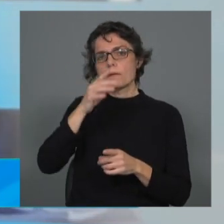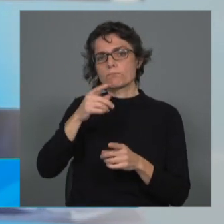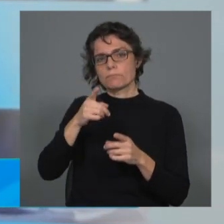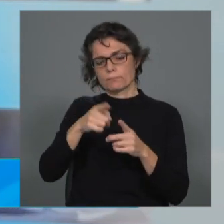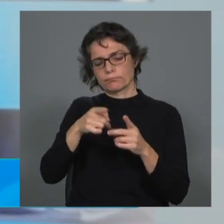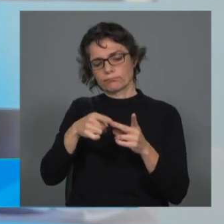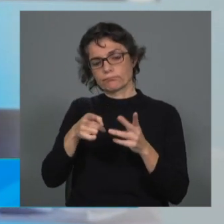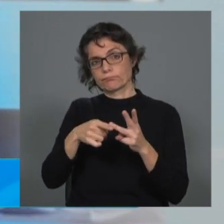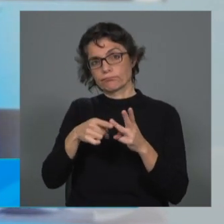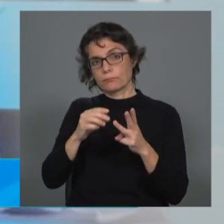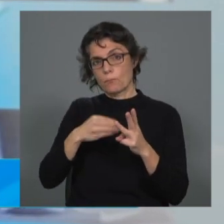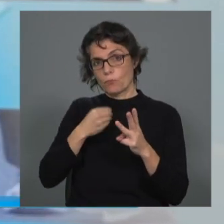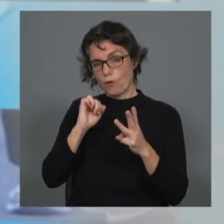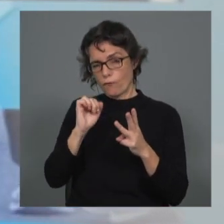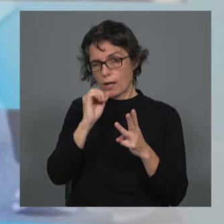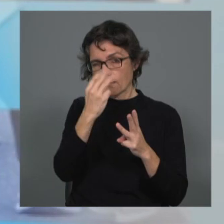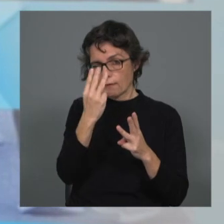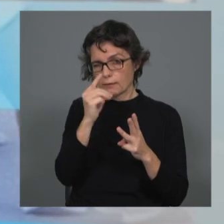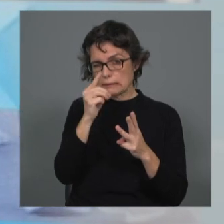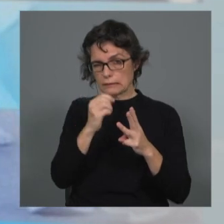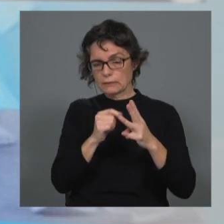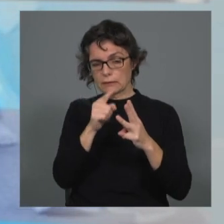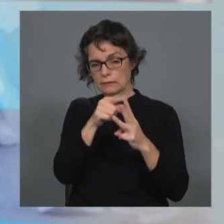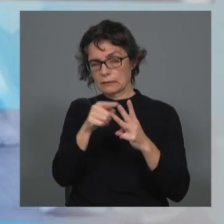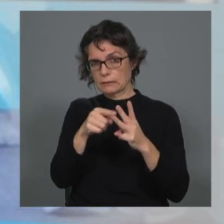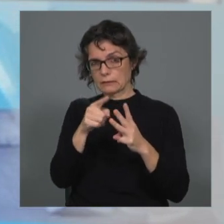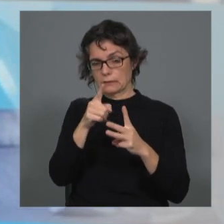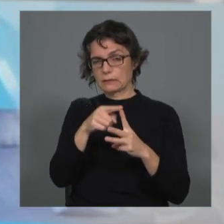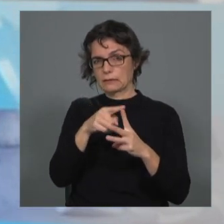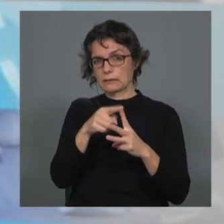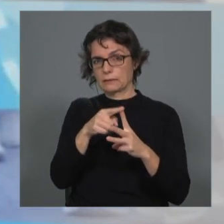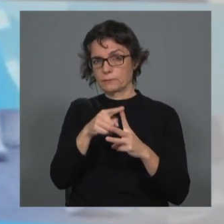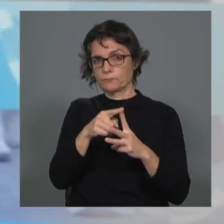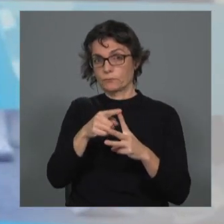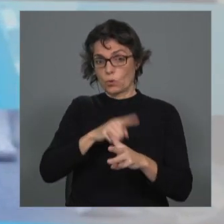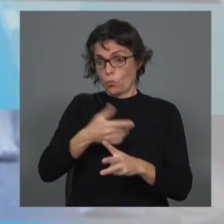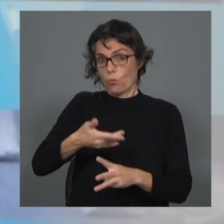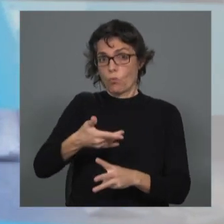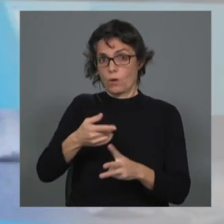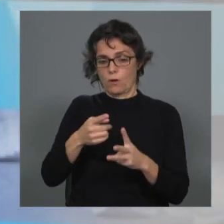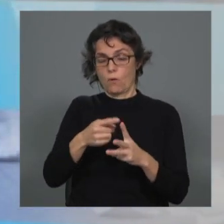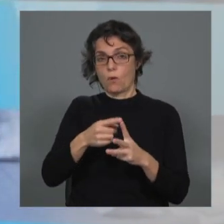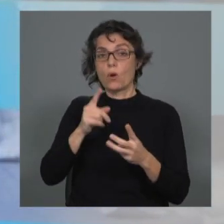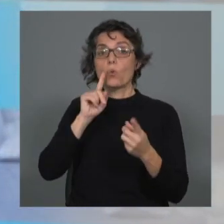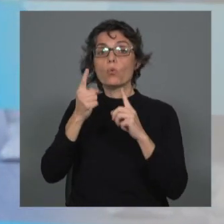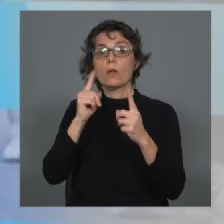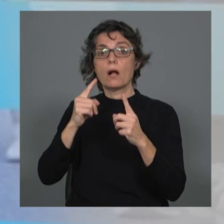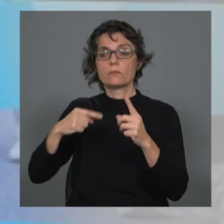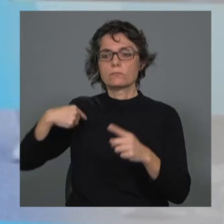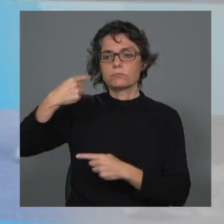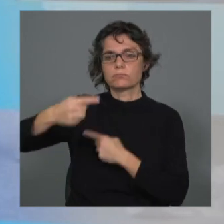preocupações muito atuais, uma vez que, em primeiro lugar, o diálogo entre gerações é